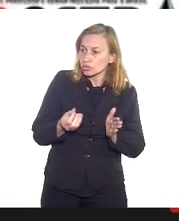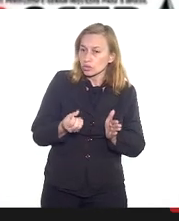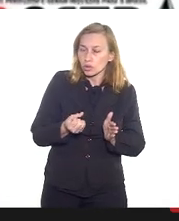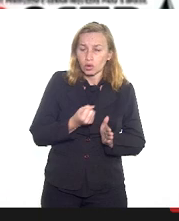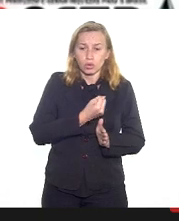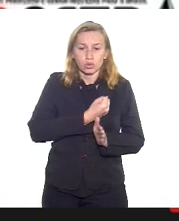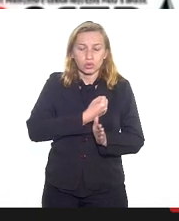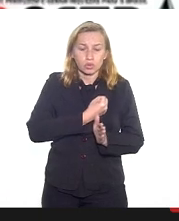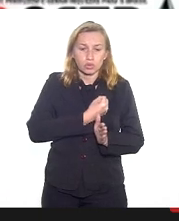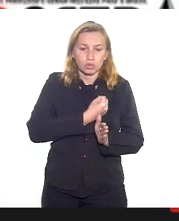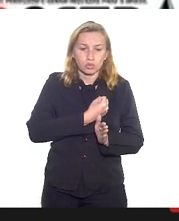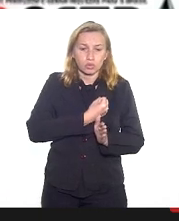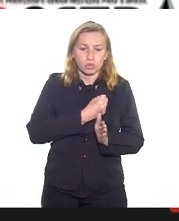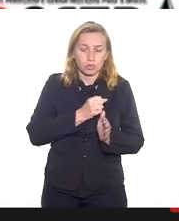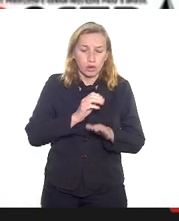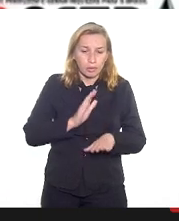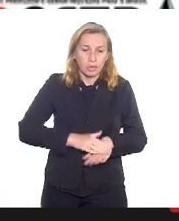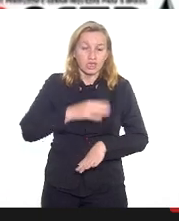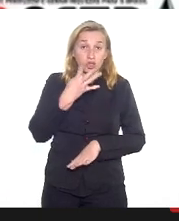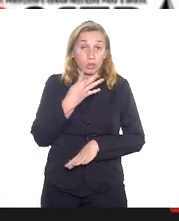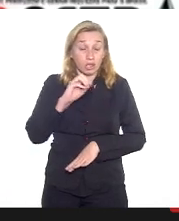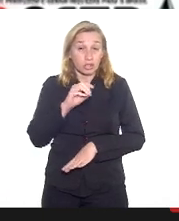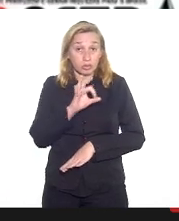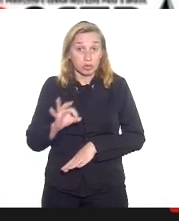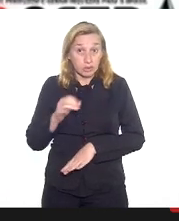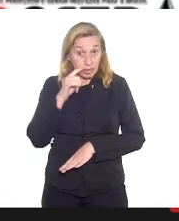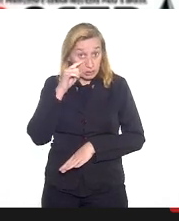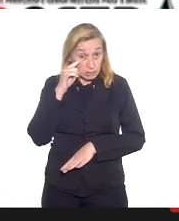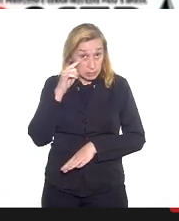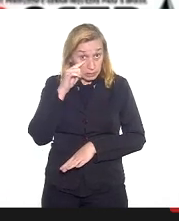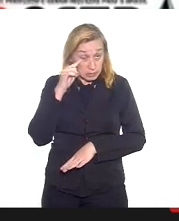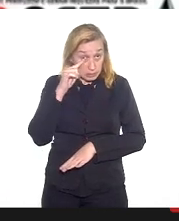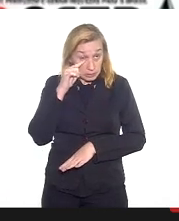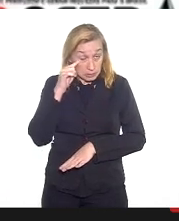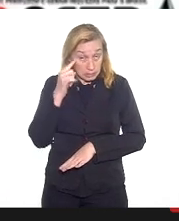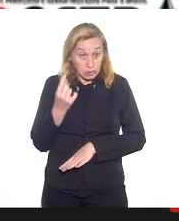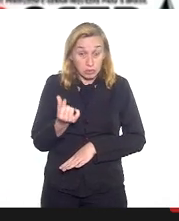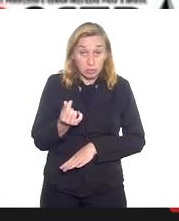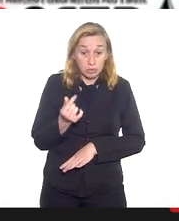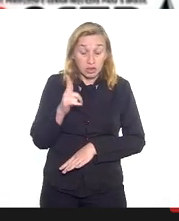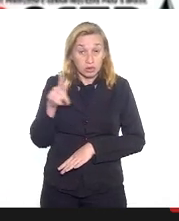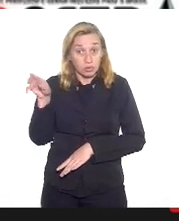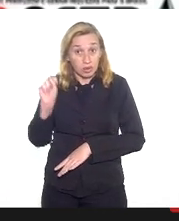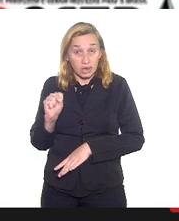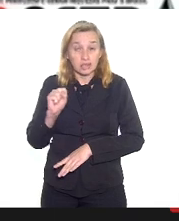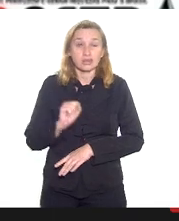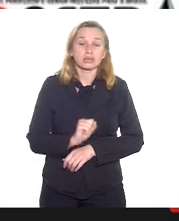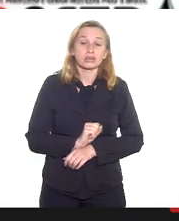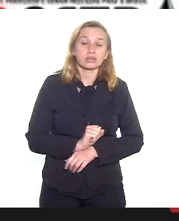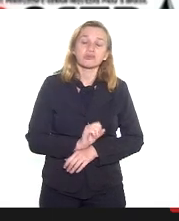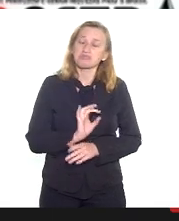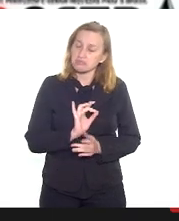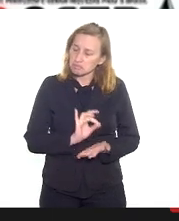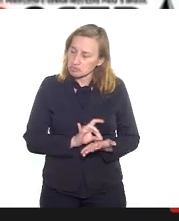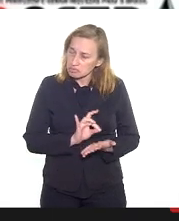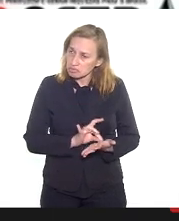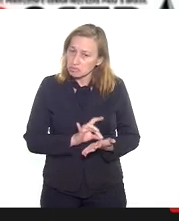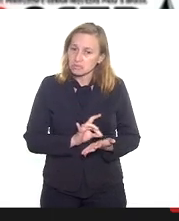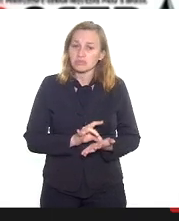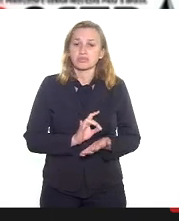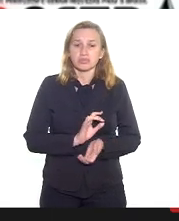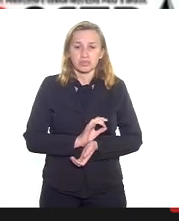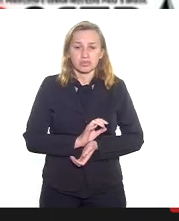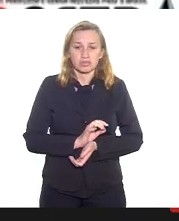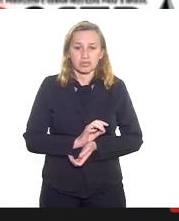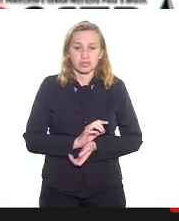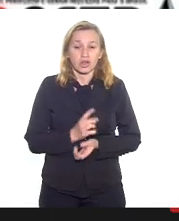quase 40%, né, no preço do gás, né, o que vem realmente de encontro a tudo